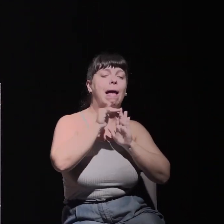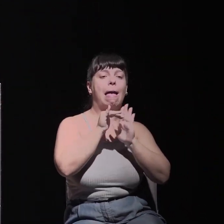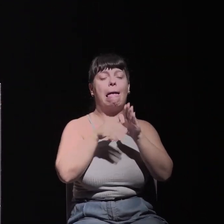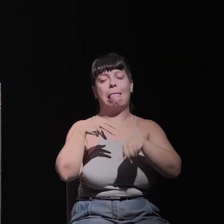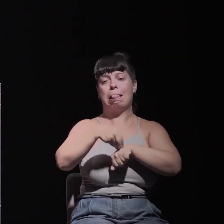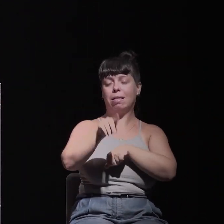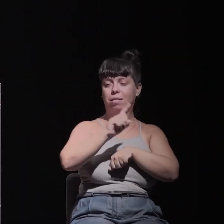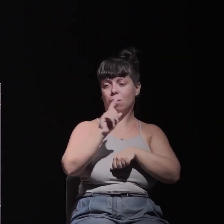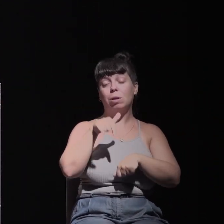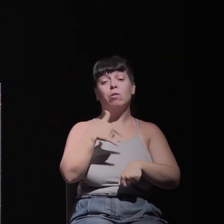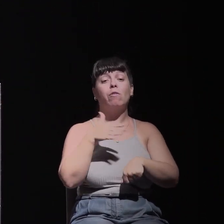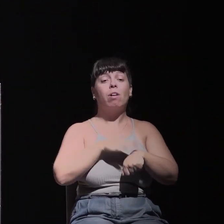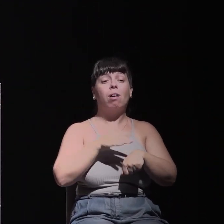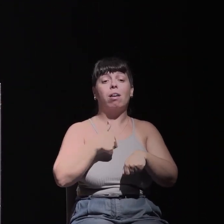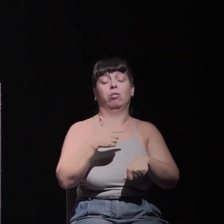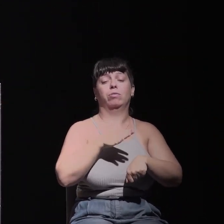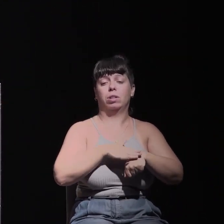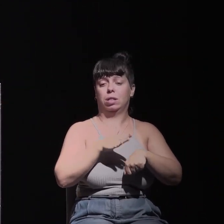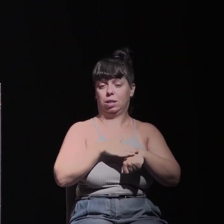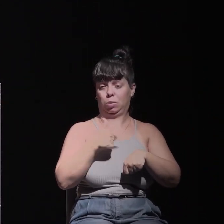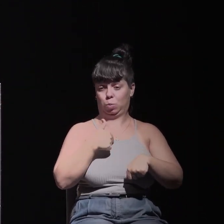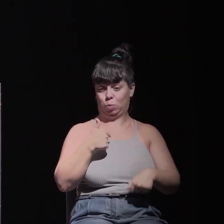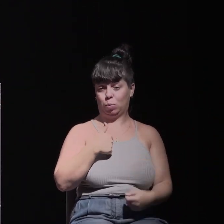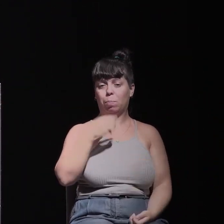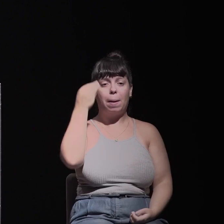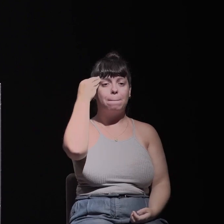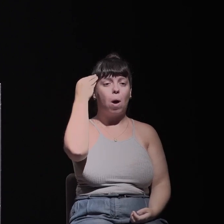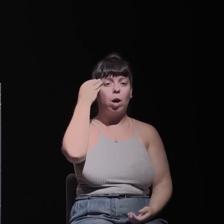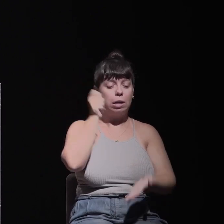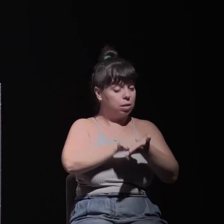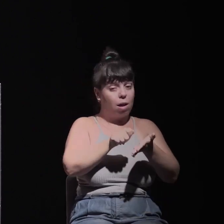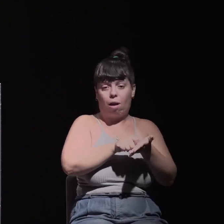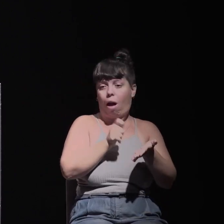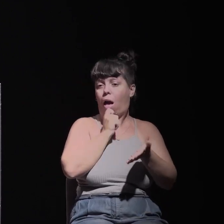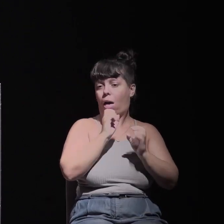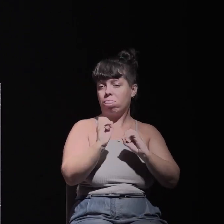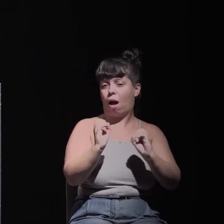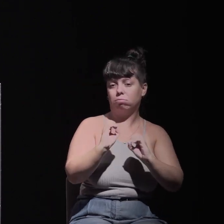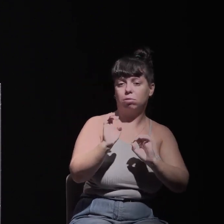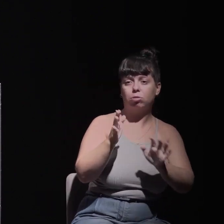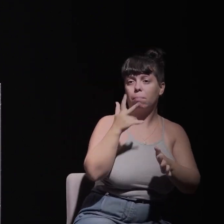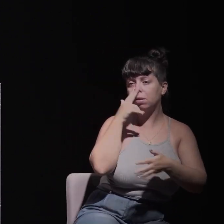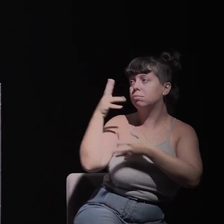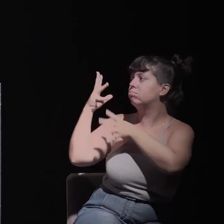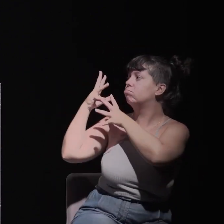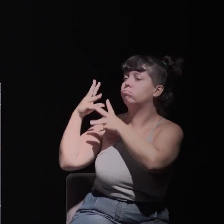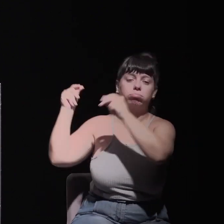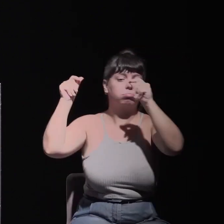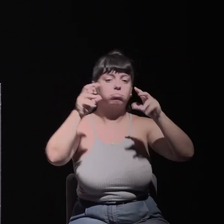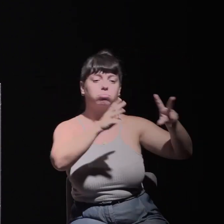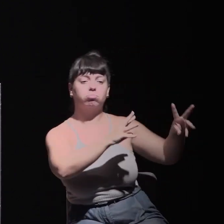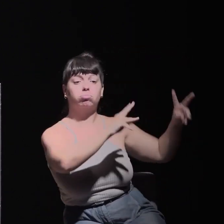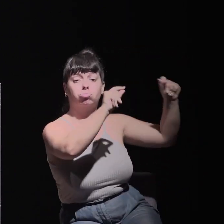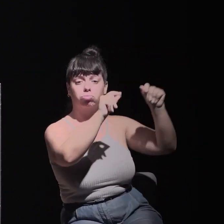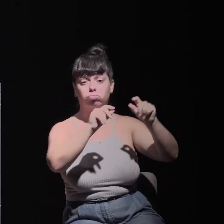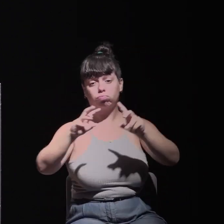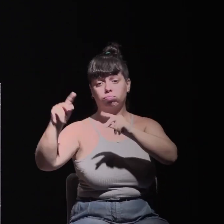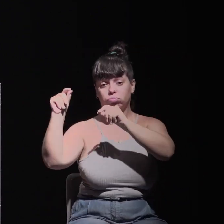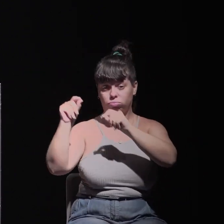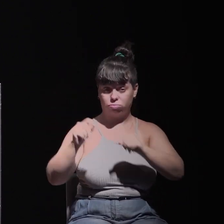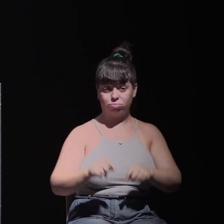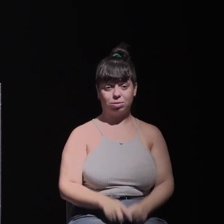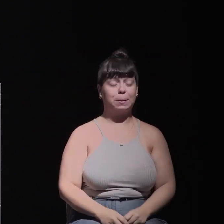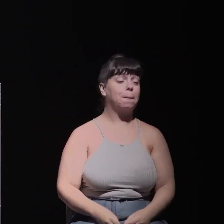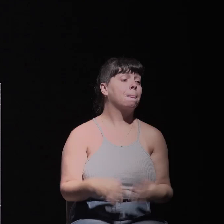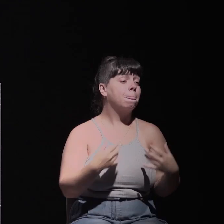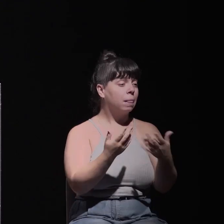que faz para a gente recuperar a memória que não está escrita, a memória que está perdida por aí? Bom,